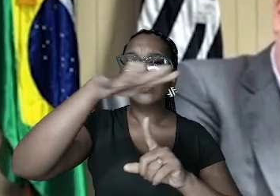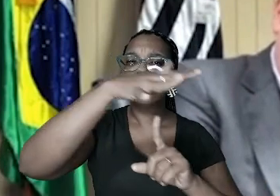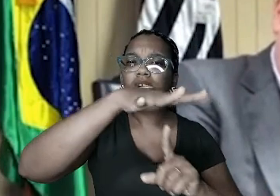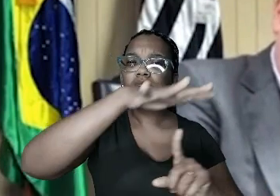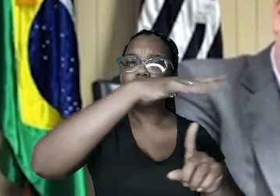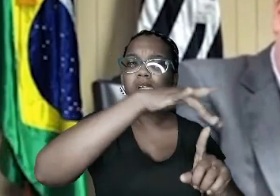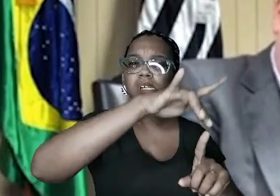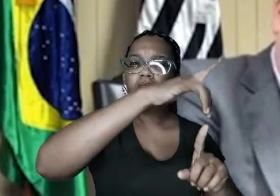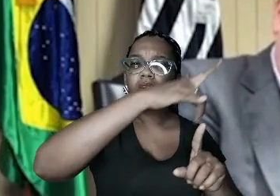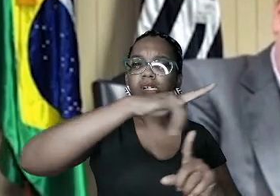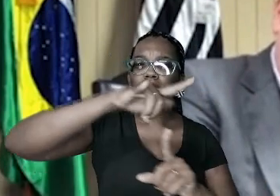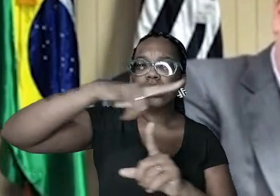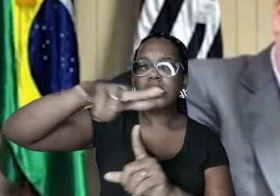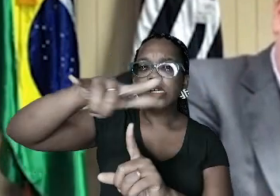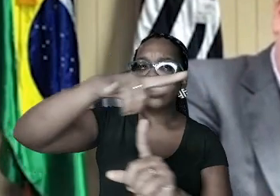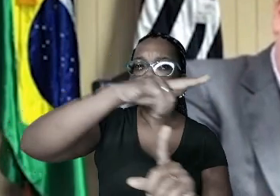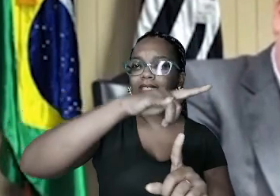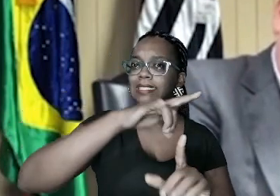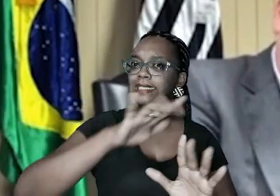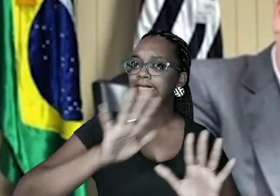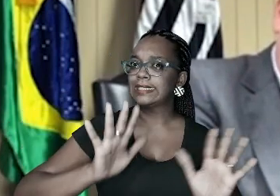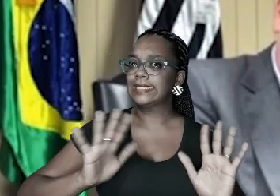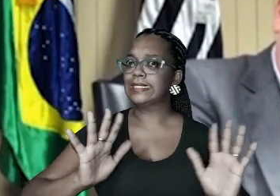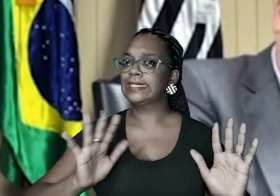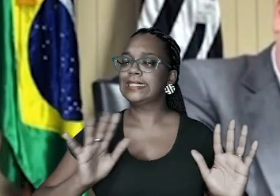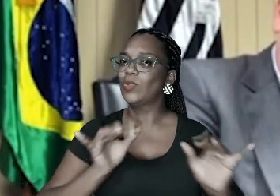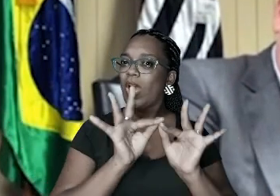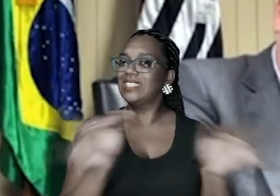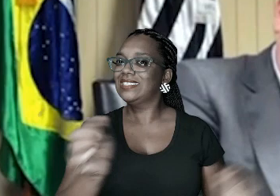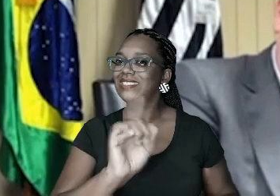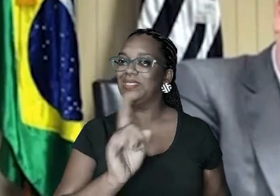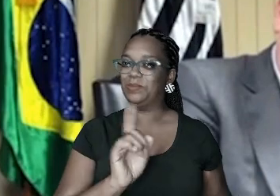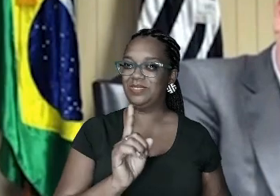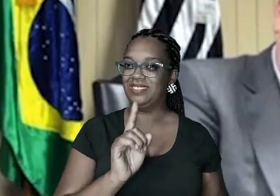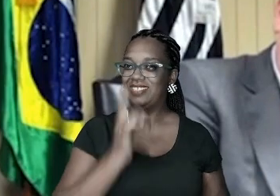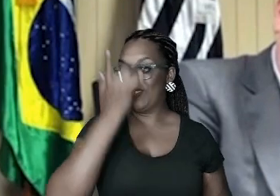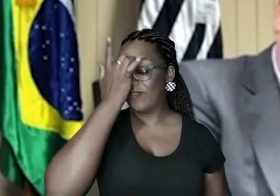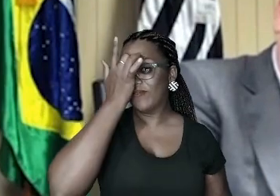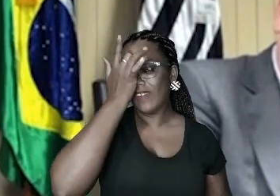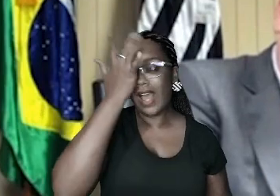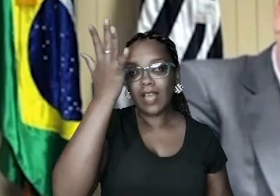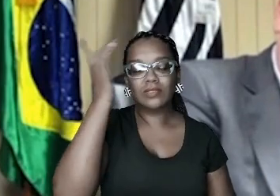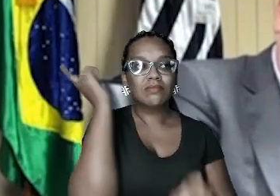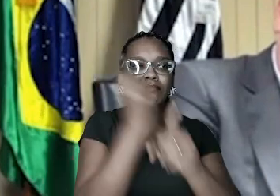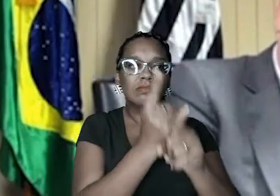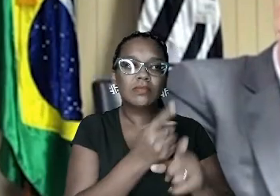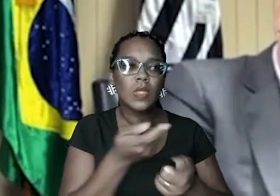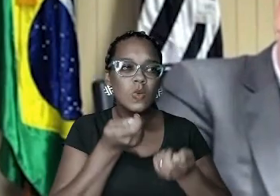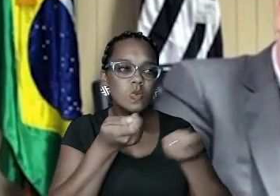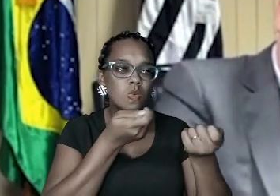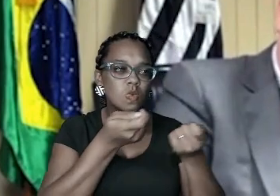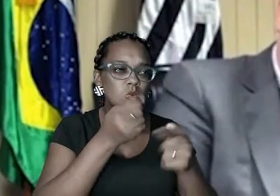caracterizáveis como manipulação porque essa correlação não é tão simples é muito fácil eu identificar